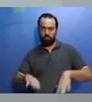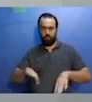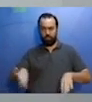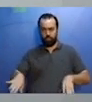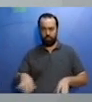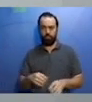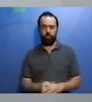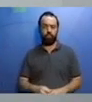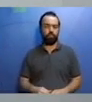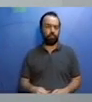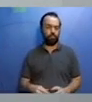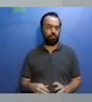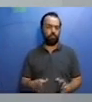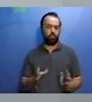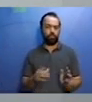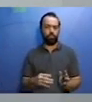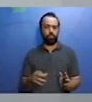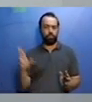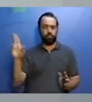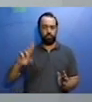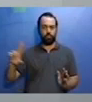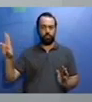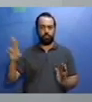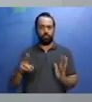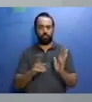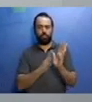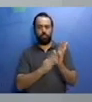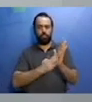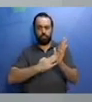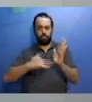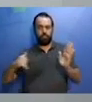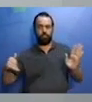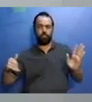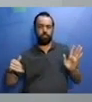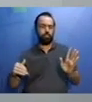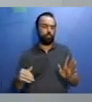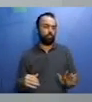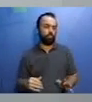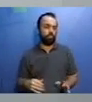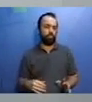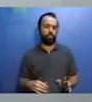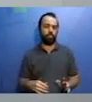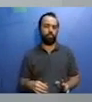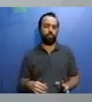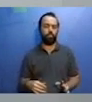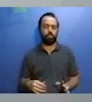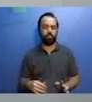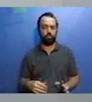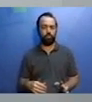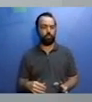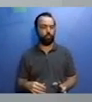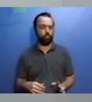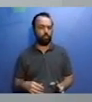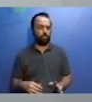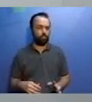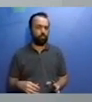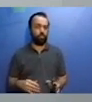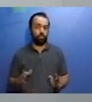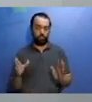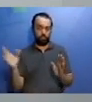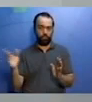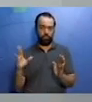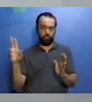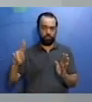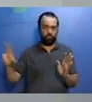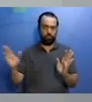separação de misturas é a separação magnética, que é um tipo de processo onde é adotado um ímã,